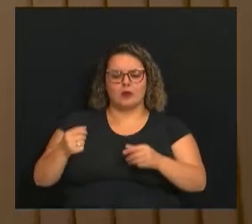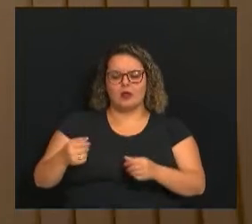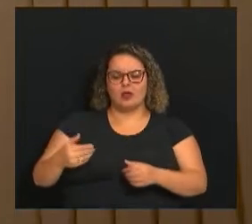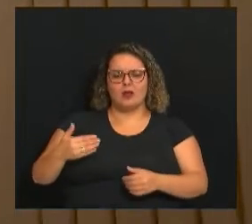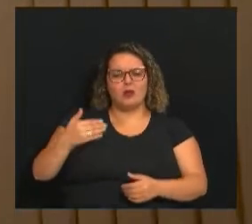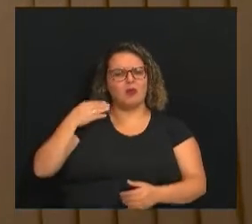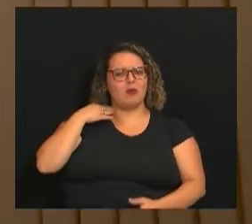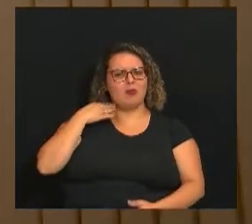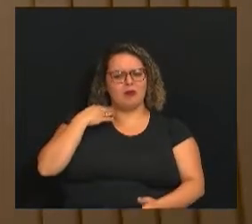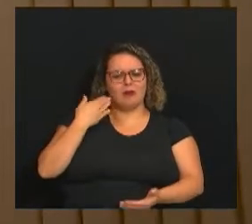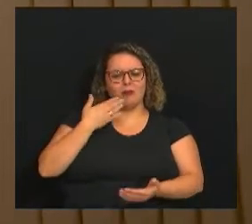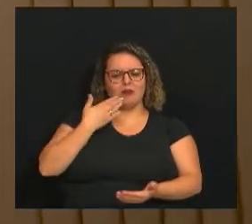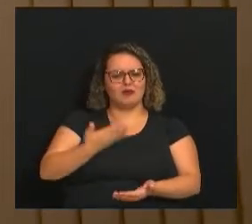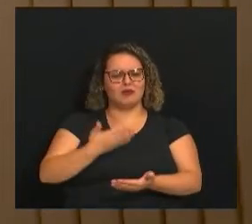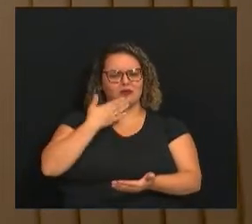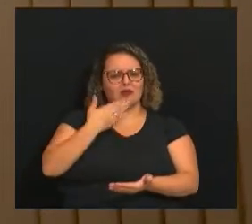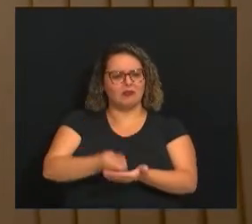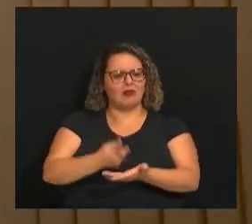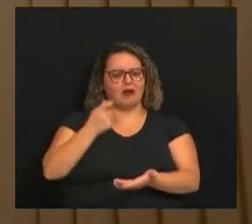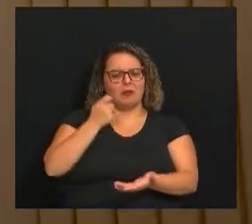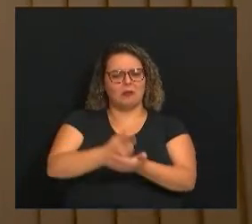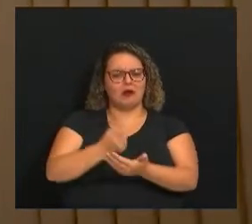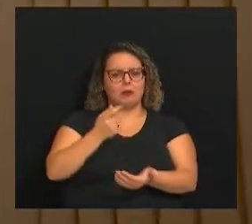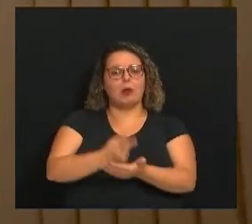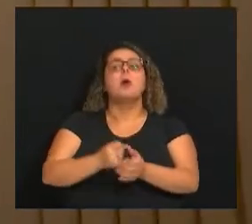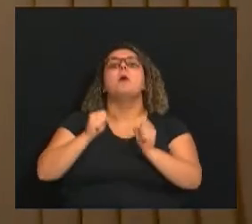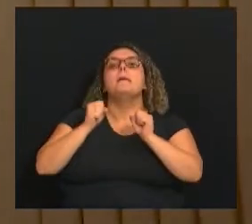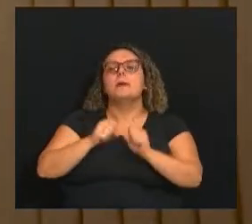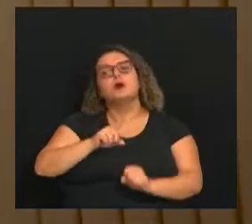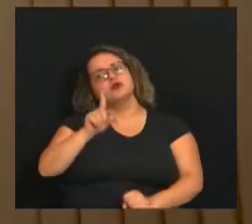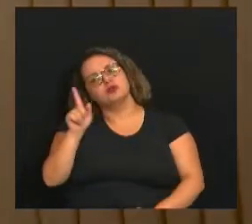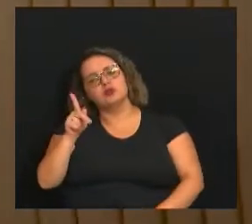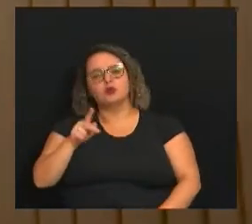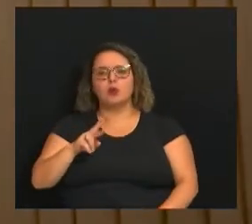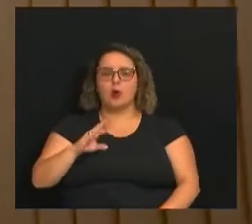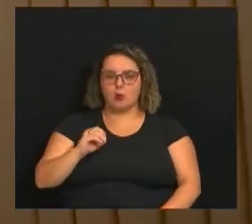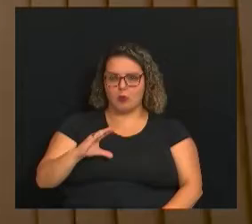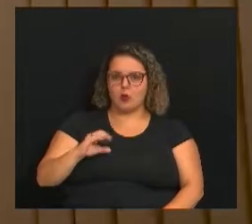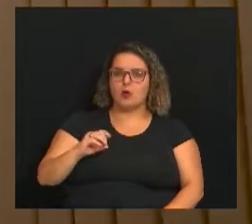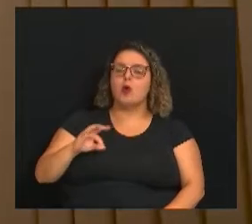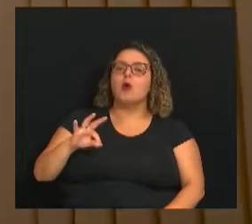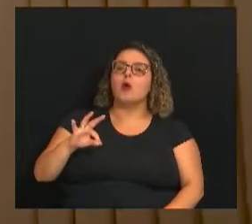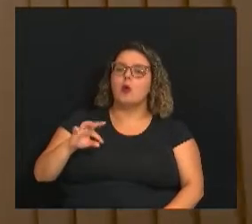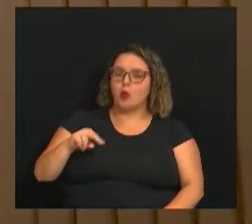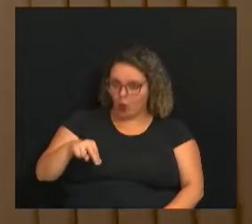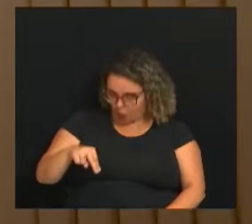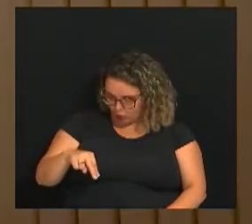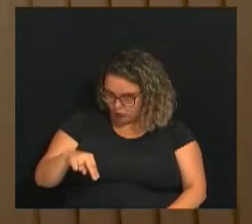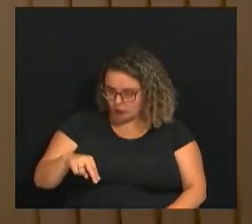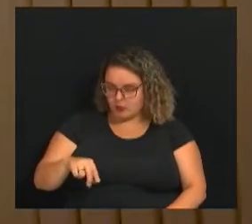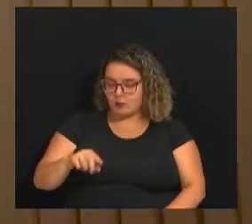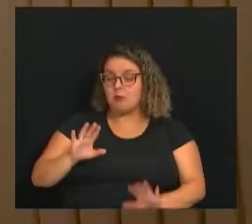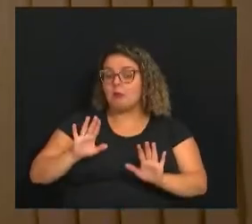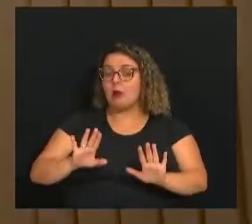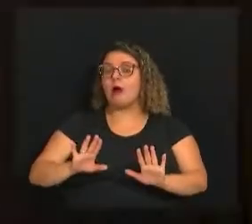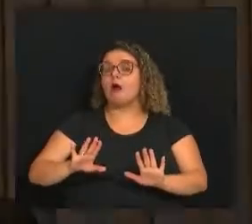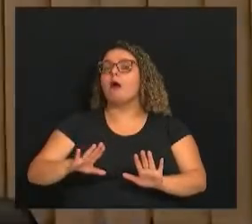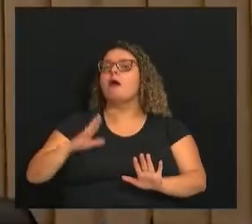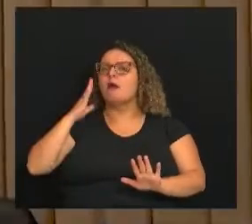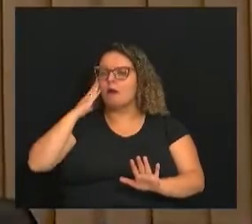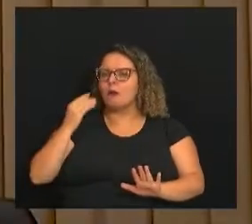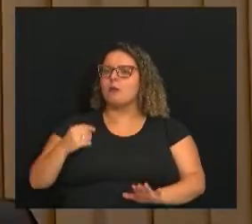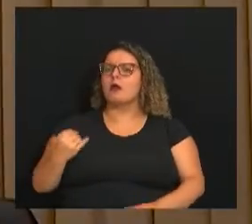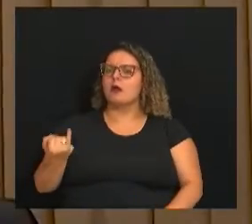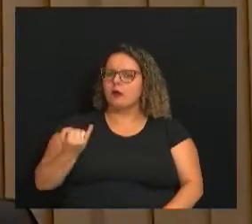indevidas, que é um direito dele, ele pode se dirigir até o PROCON e fazer a reclamação. Mas é importante que ele saiba dos direitos que ele tem.